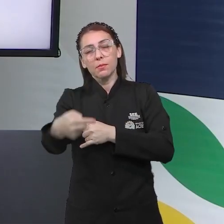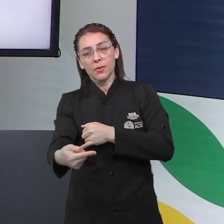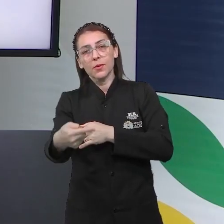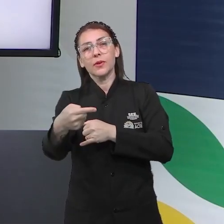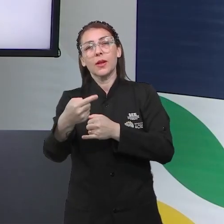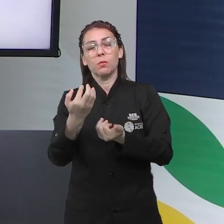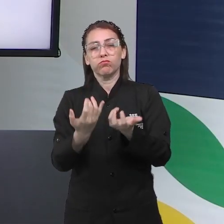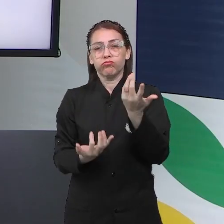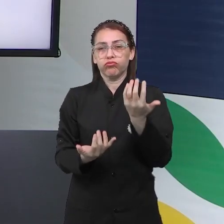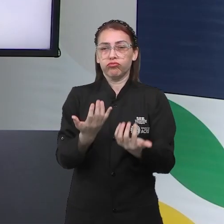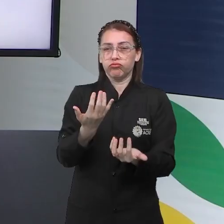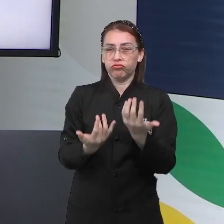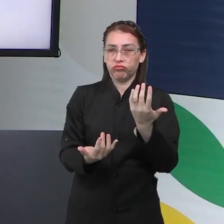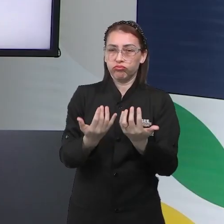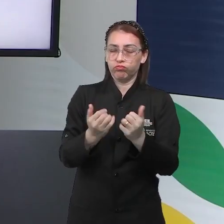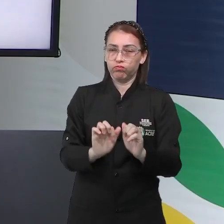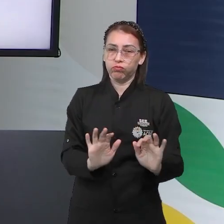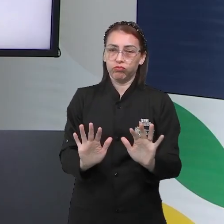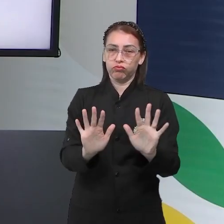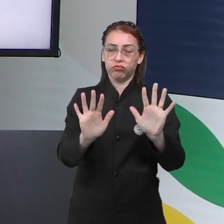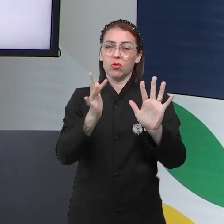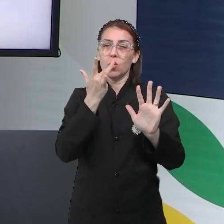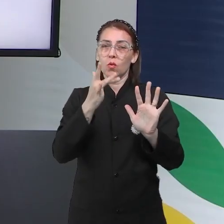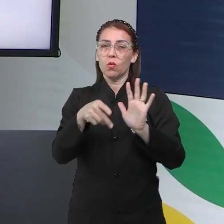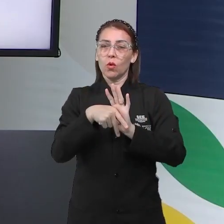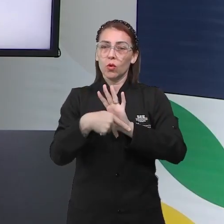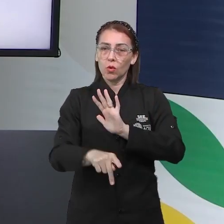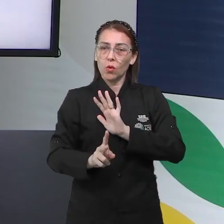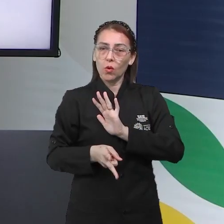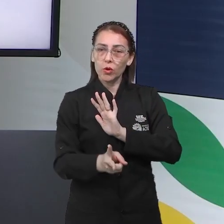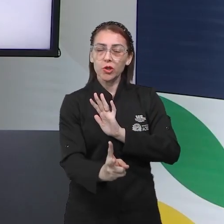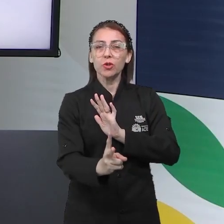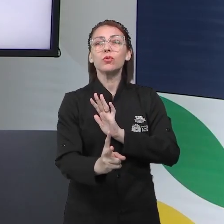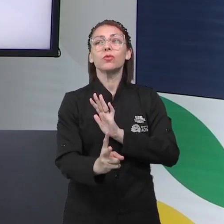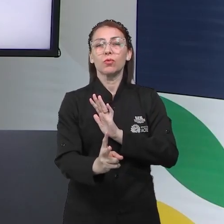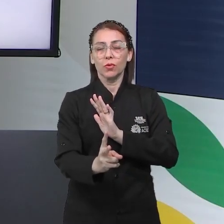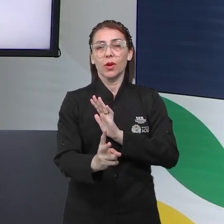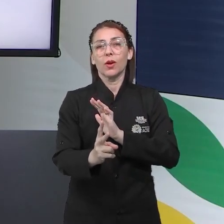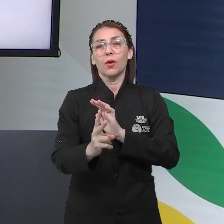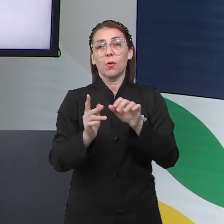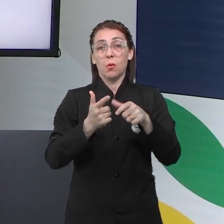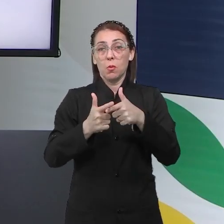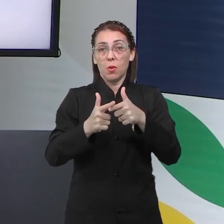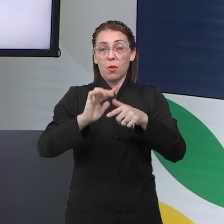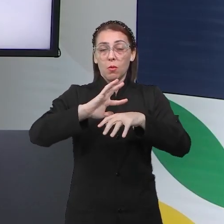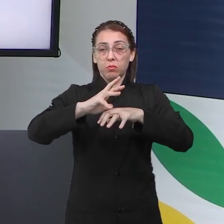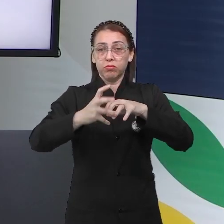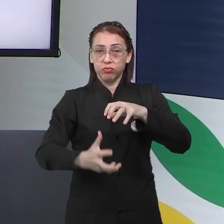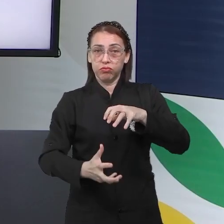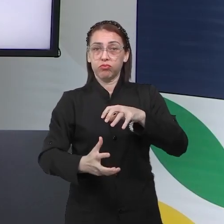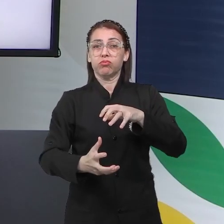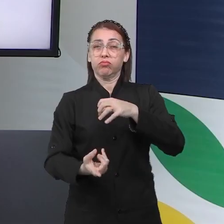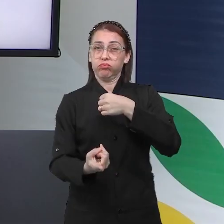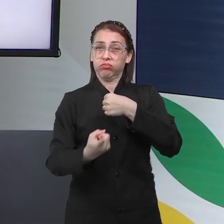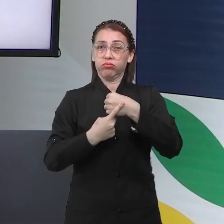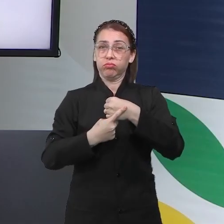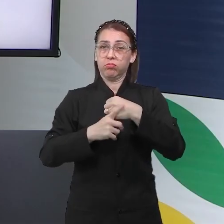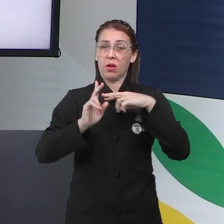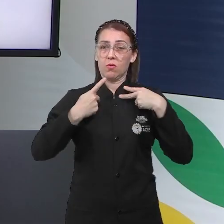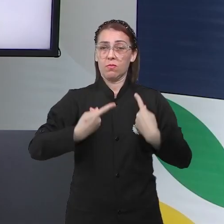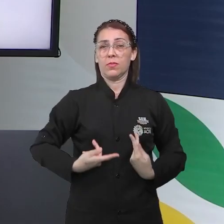é aquecido, o mercúrio evapora e o ouro fica. O problema é que o mercúrio, ele é muito tóxico para o ser